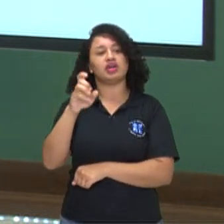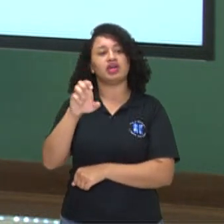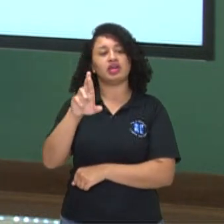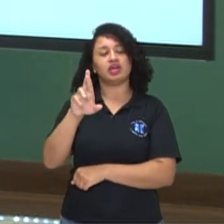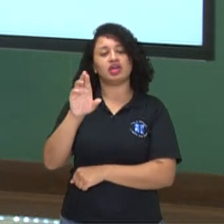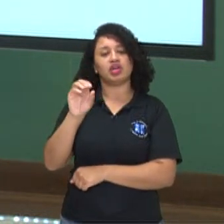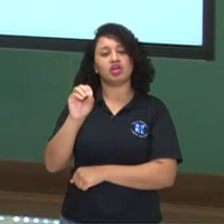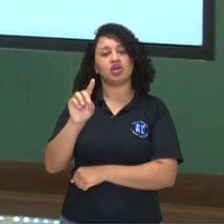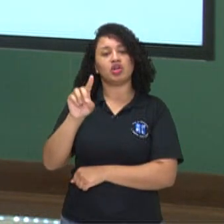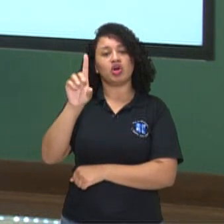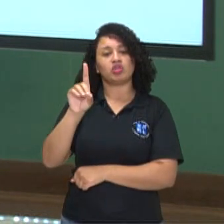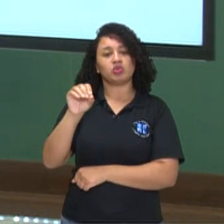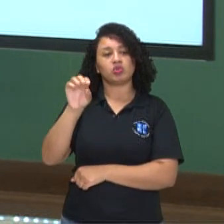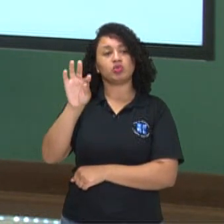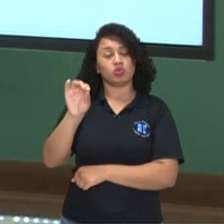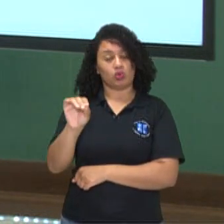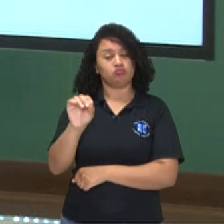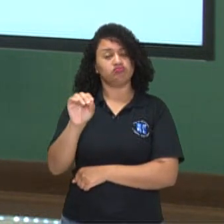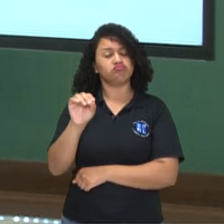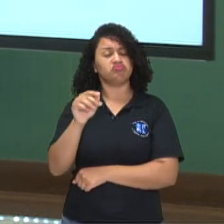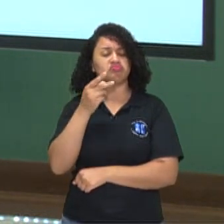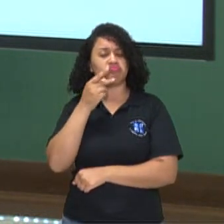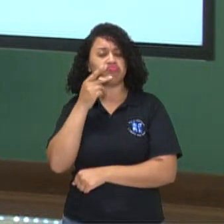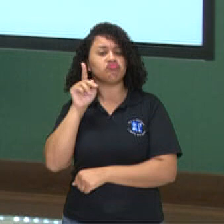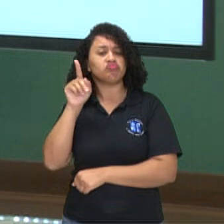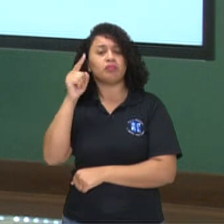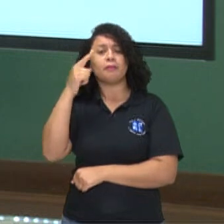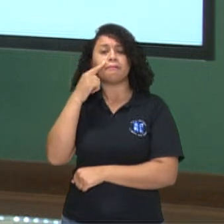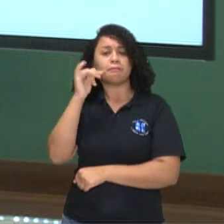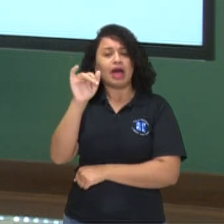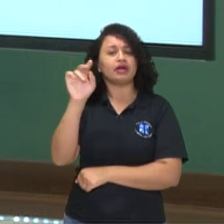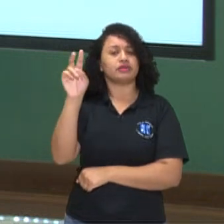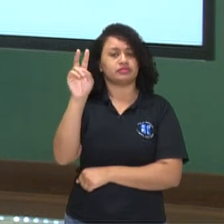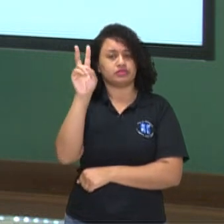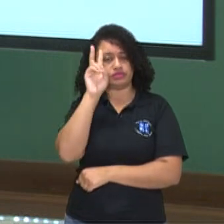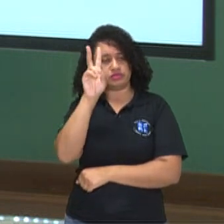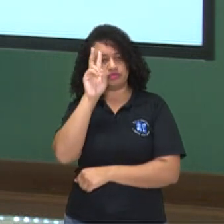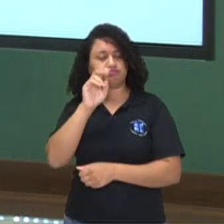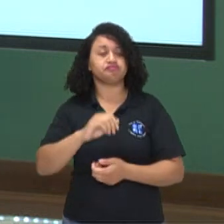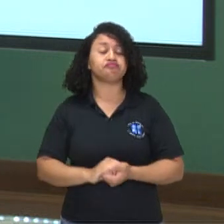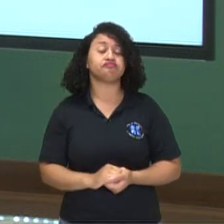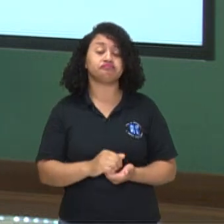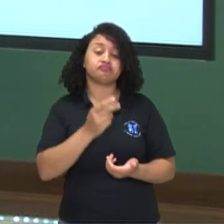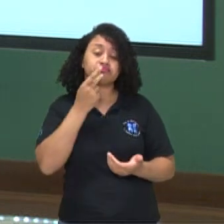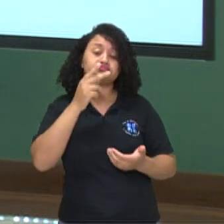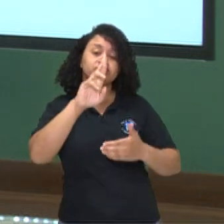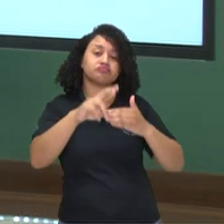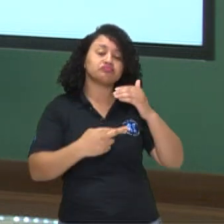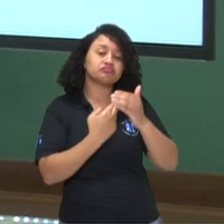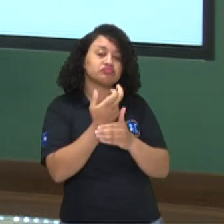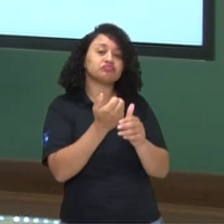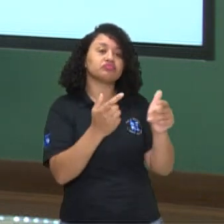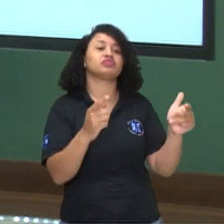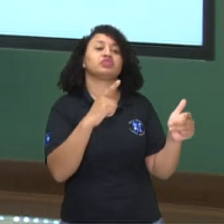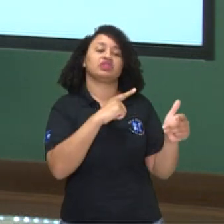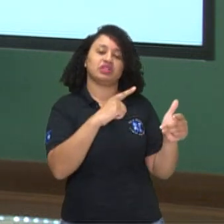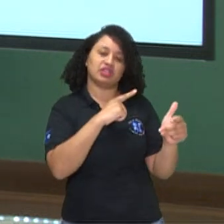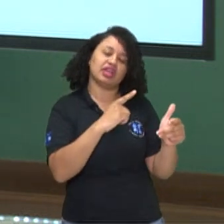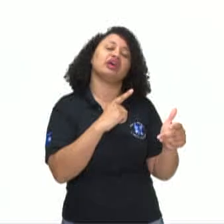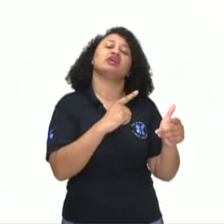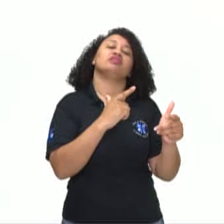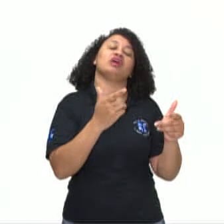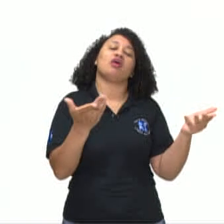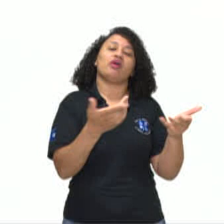Heródoto, pai da história. Então aqui, né, como eu disse a vocês, renascimento, algo que existiu, deixou de